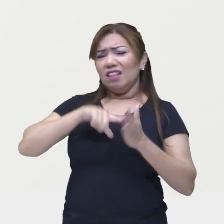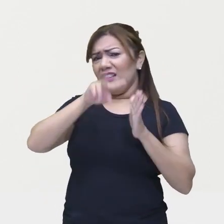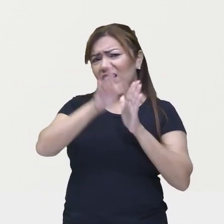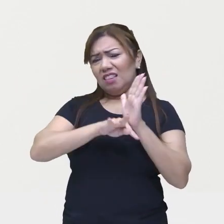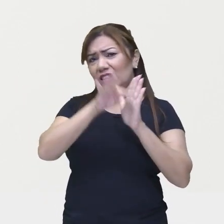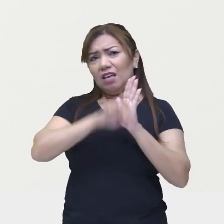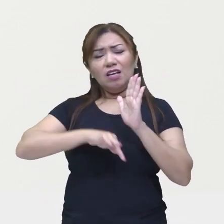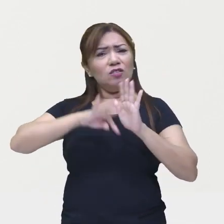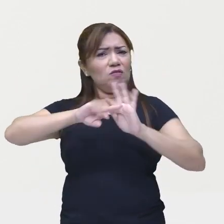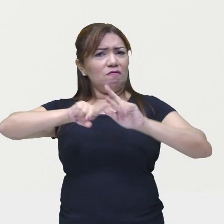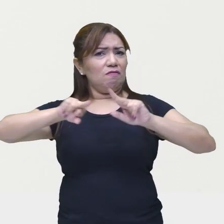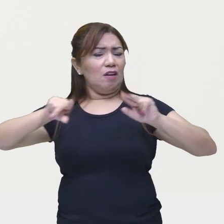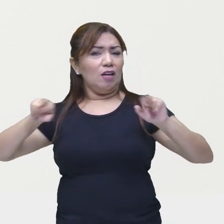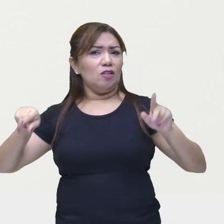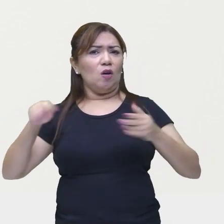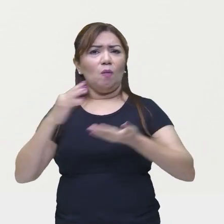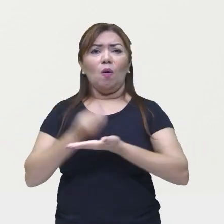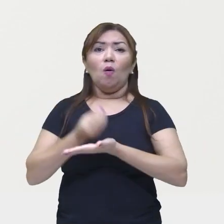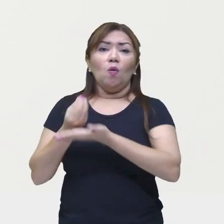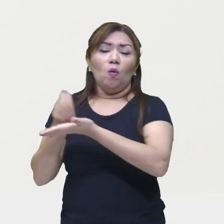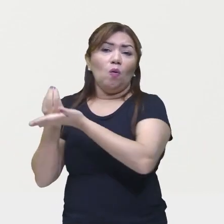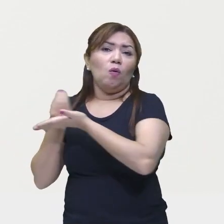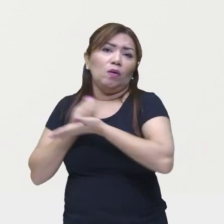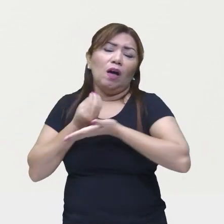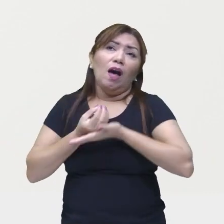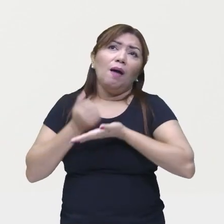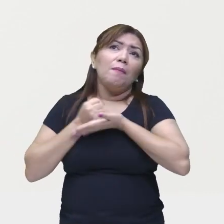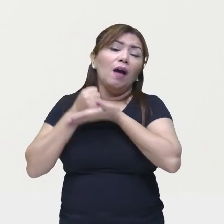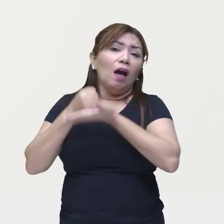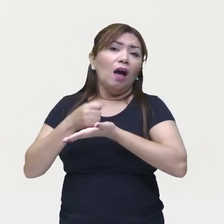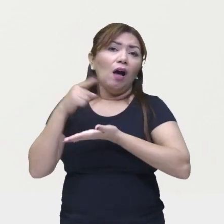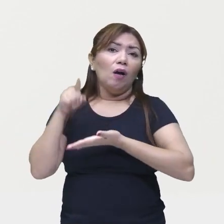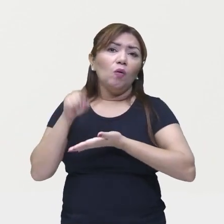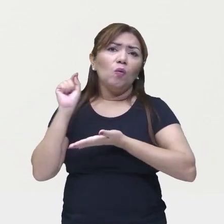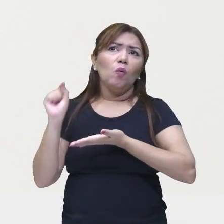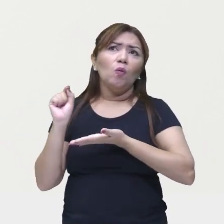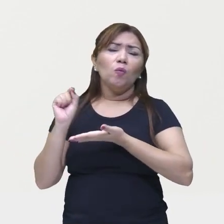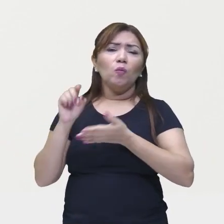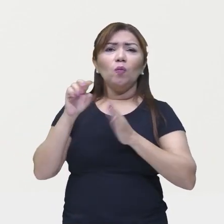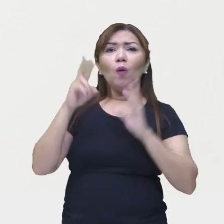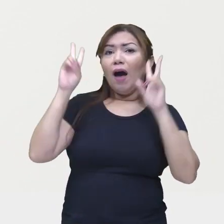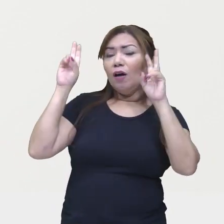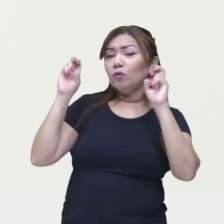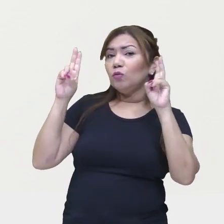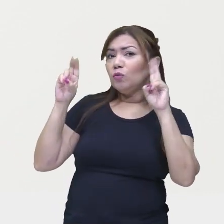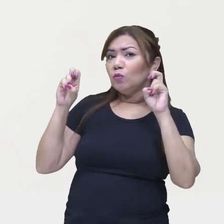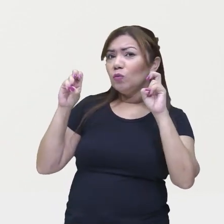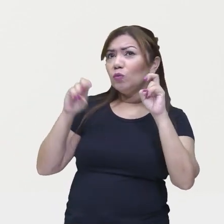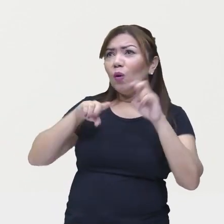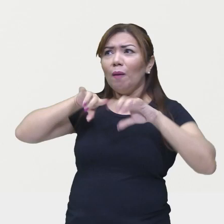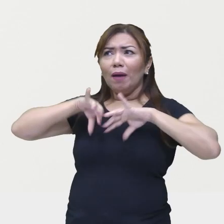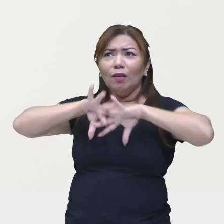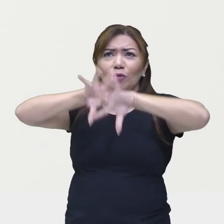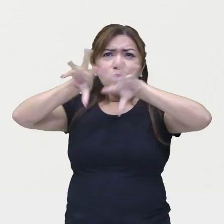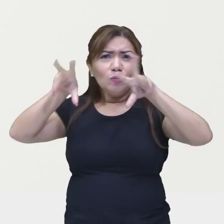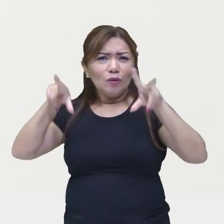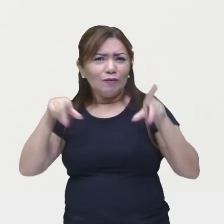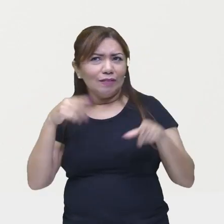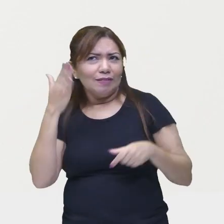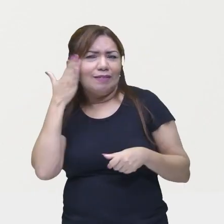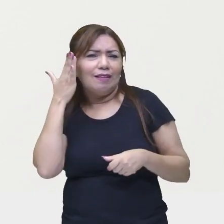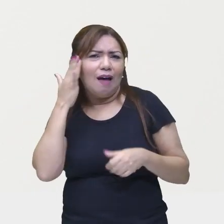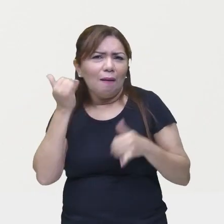São suportes textuais para poder verificar quais são esses assuntos para todo mundo ficar inteirado. Por isso